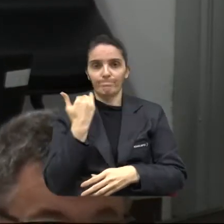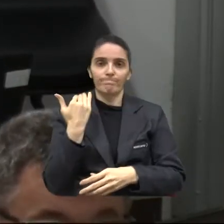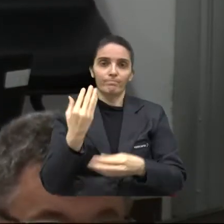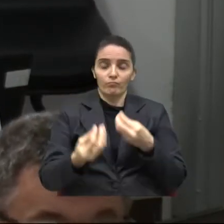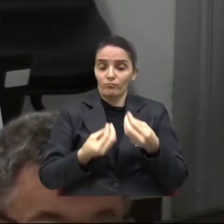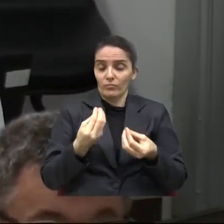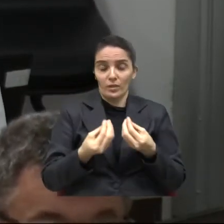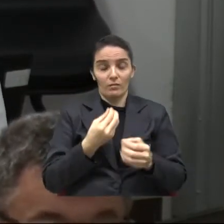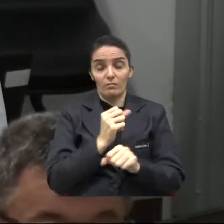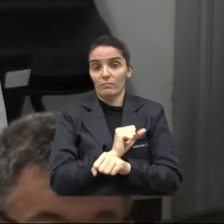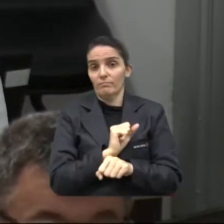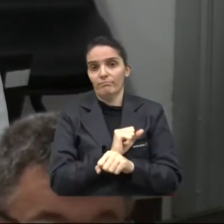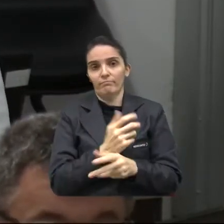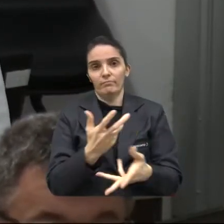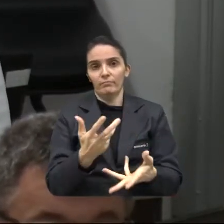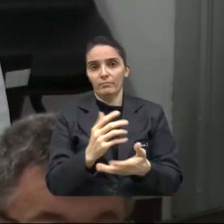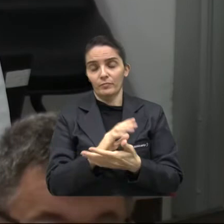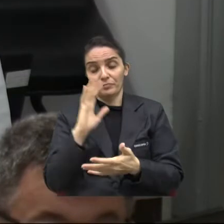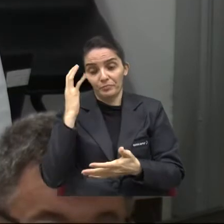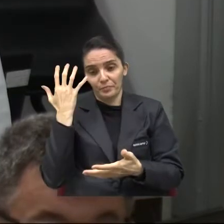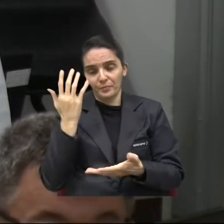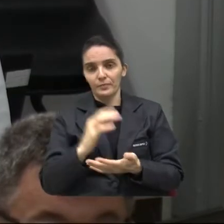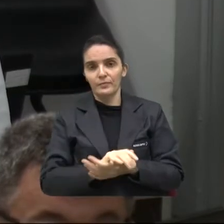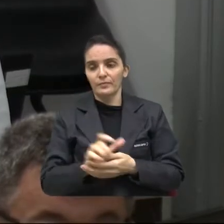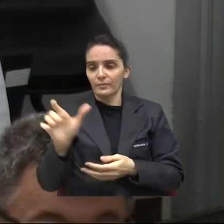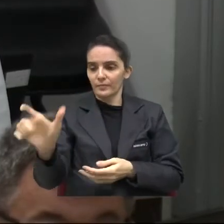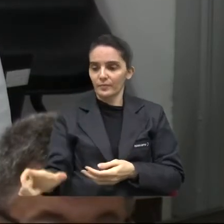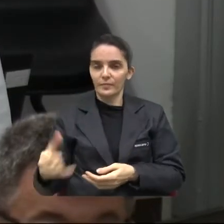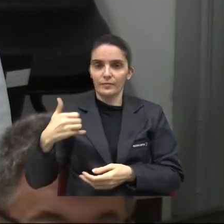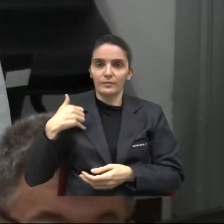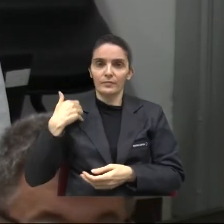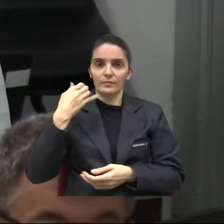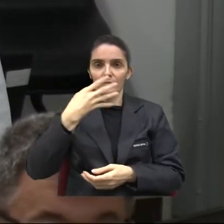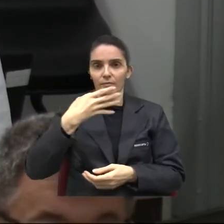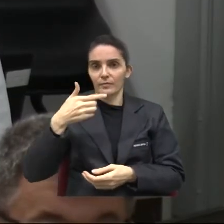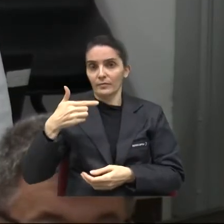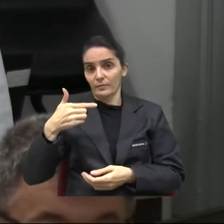você esperar isso. E ele com 42 anos,